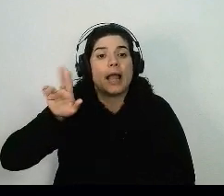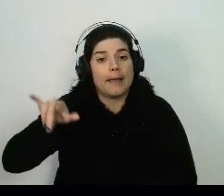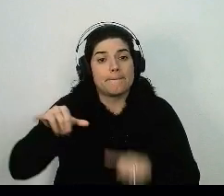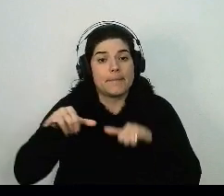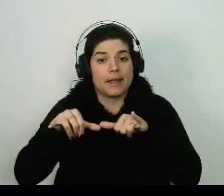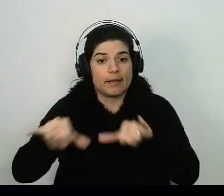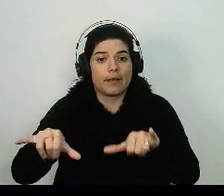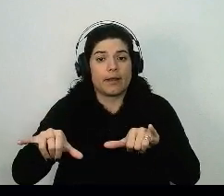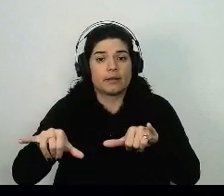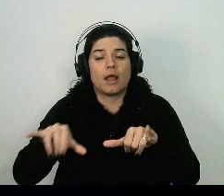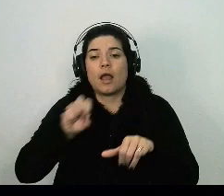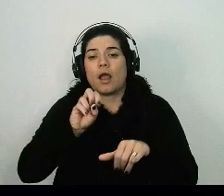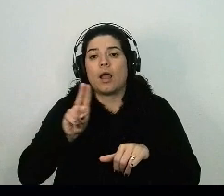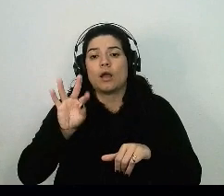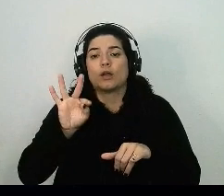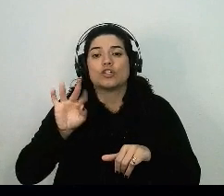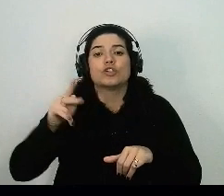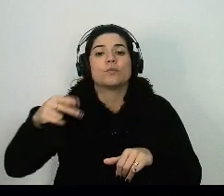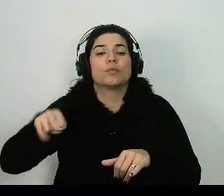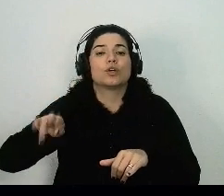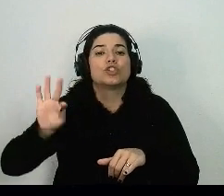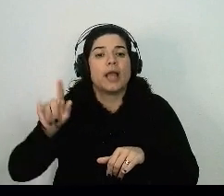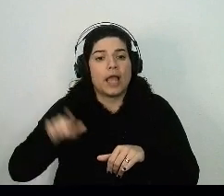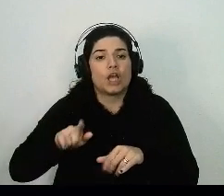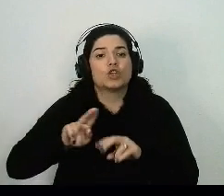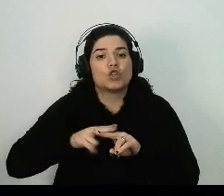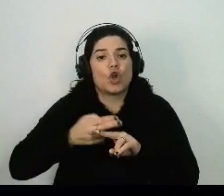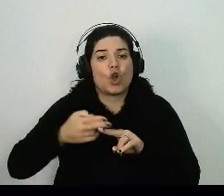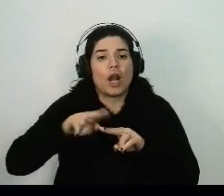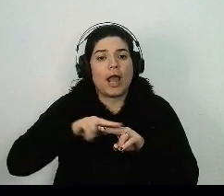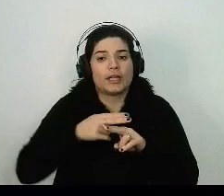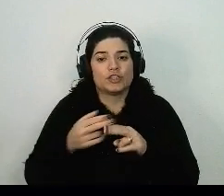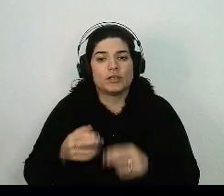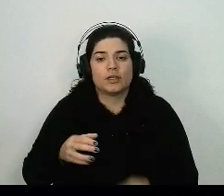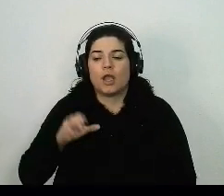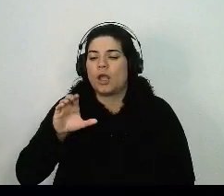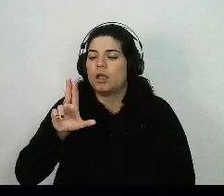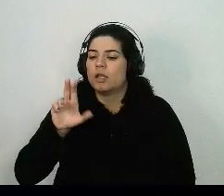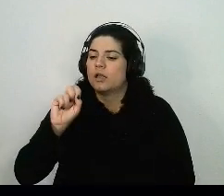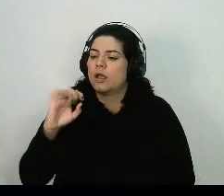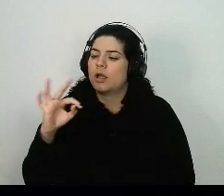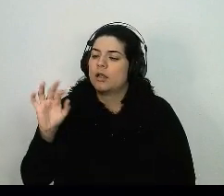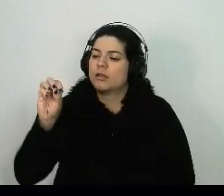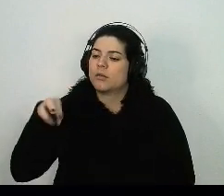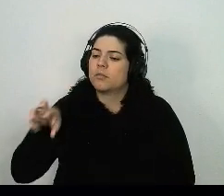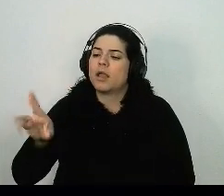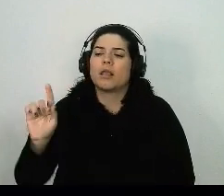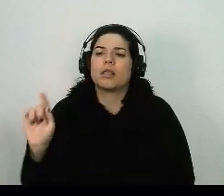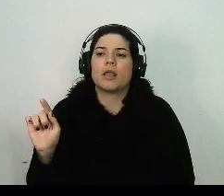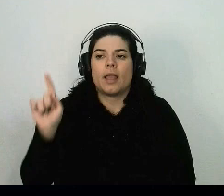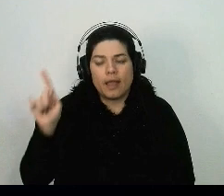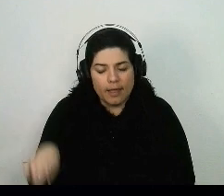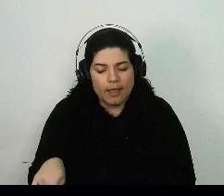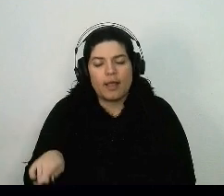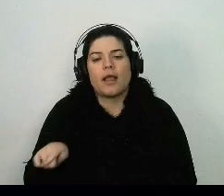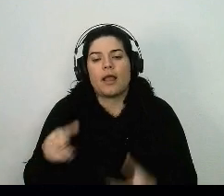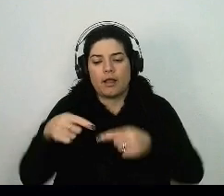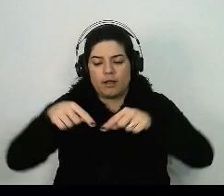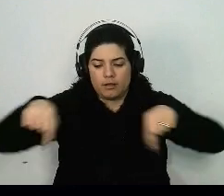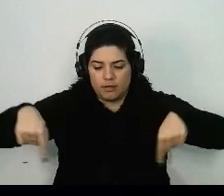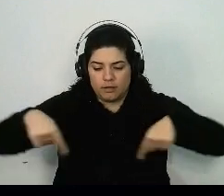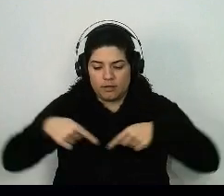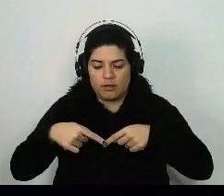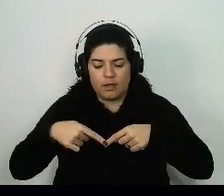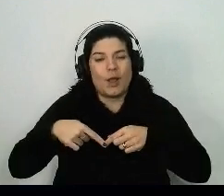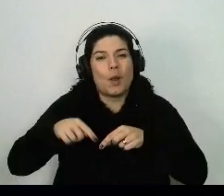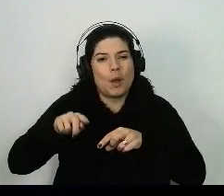Quem que é o customer? A forma do bolo. E assim vai, até a gente ter formal. Então começa a ser um fluxo quase que em S, assim, que